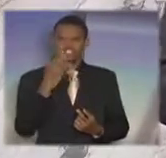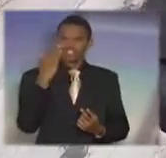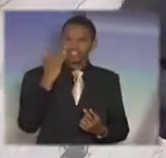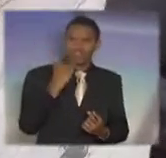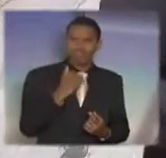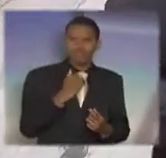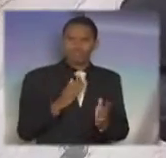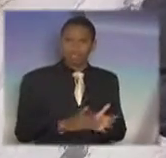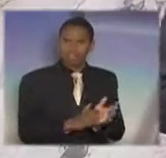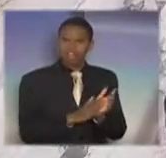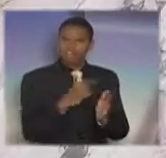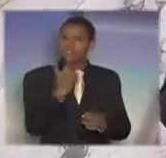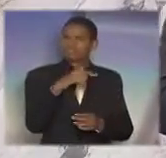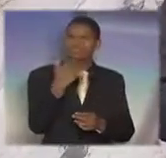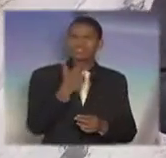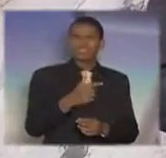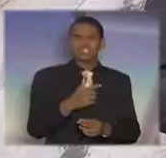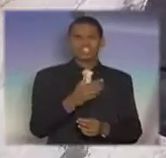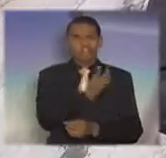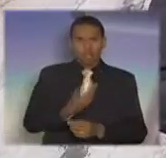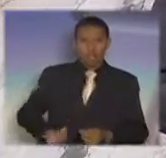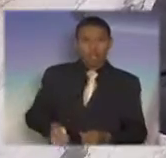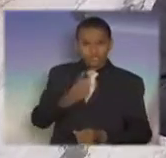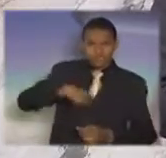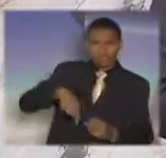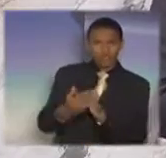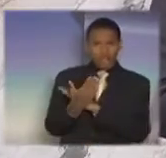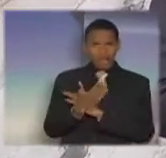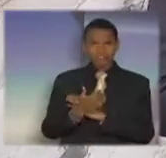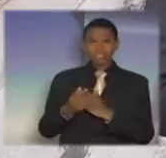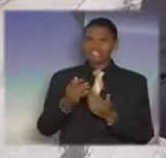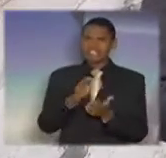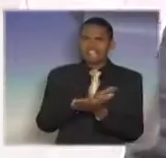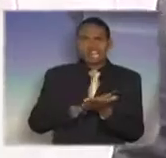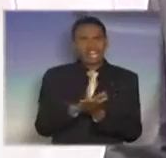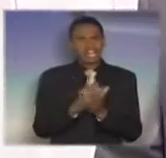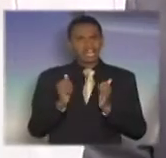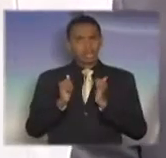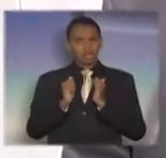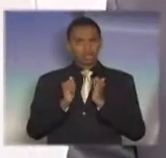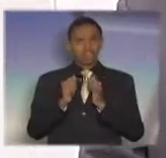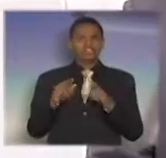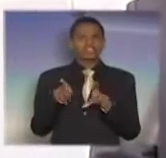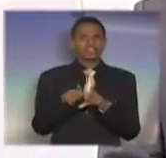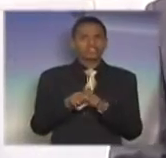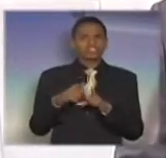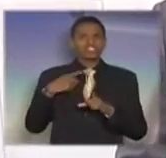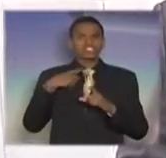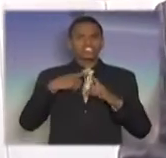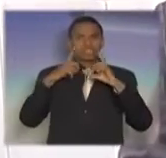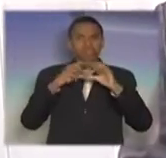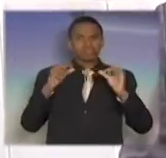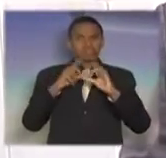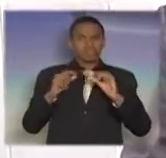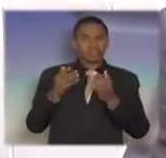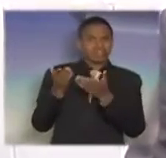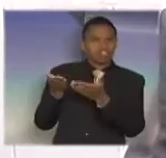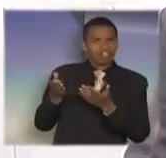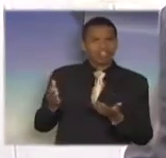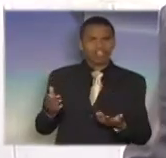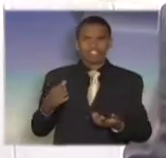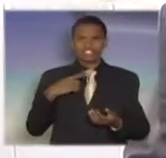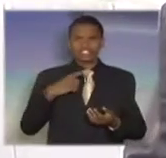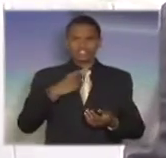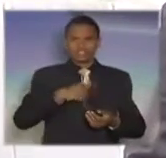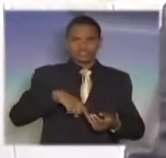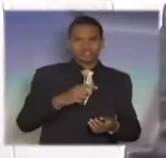nada faz em brasília apesar do trabalho dos nossos deputados policiais policiais militares policiais